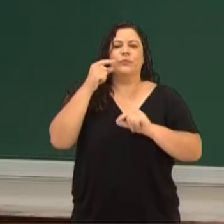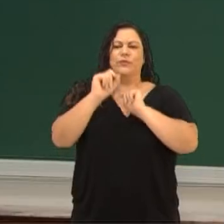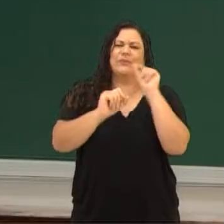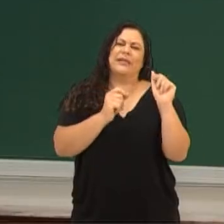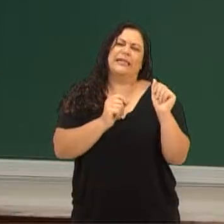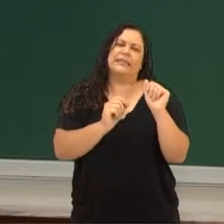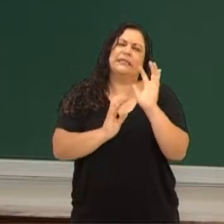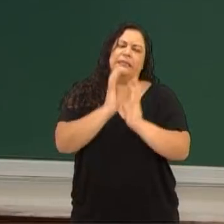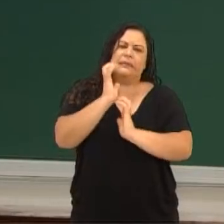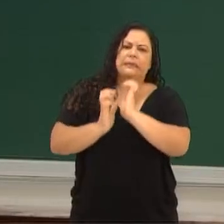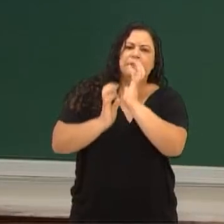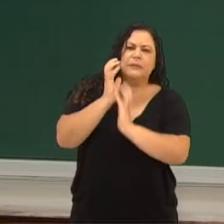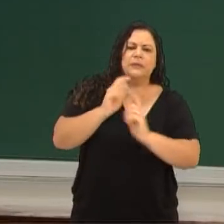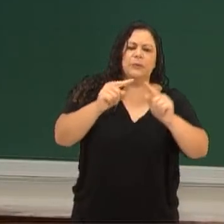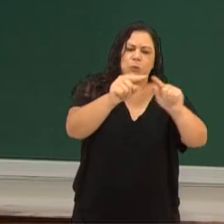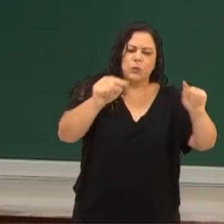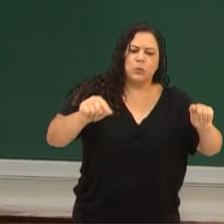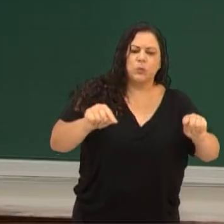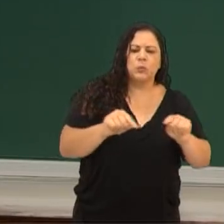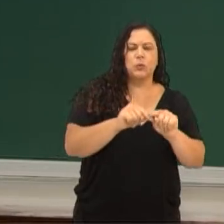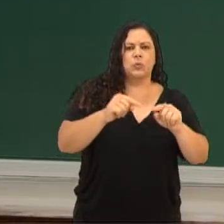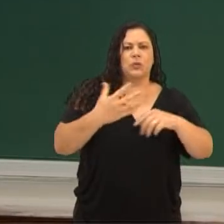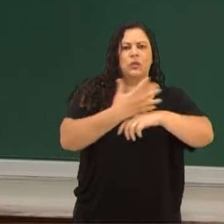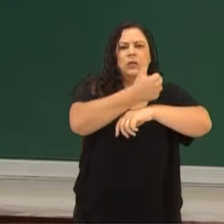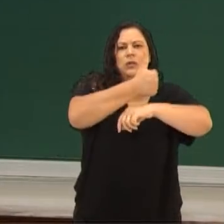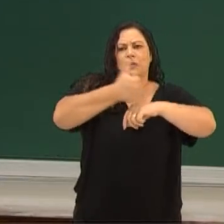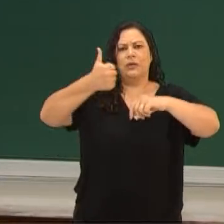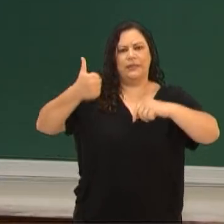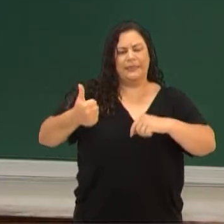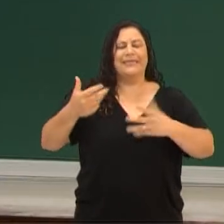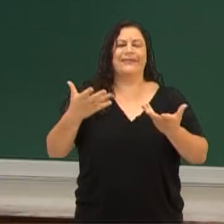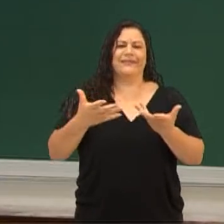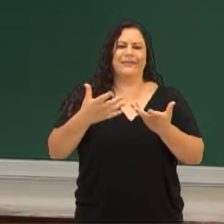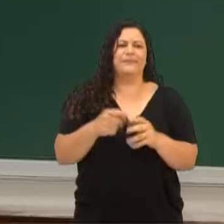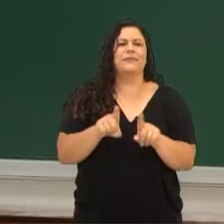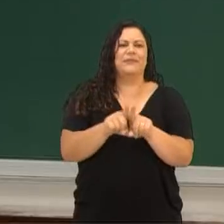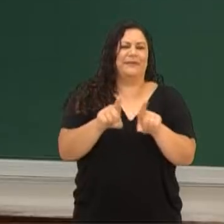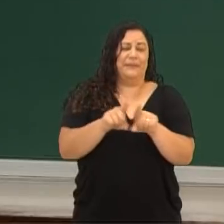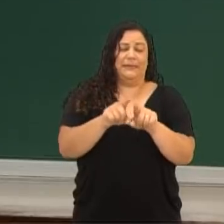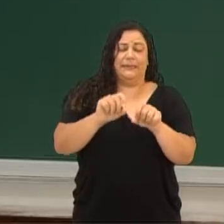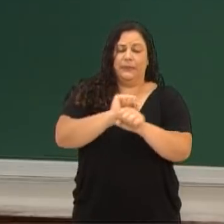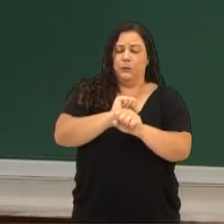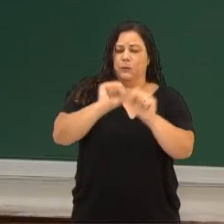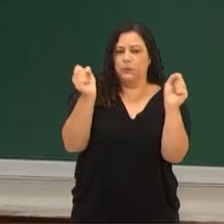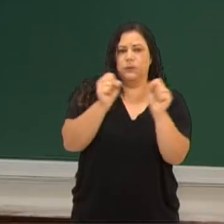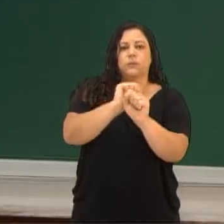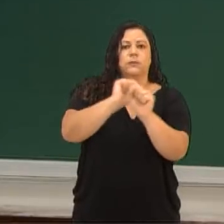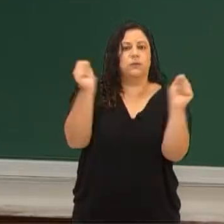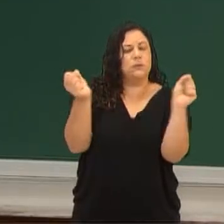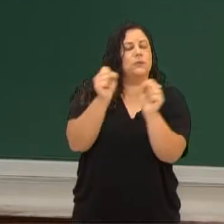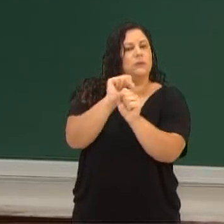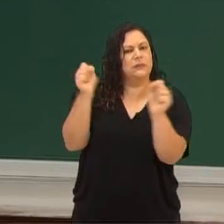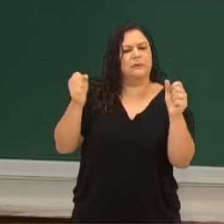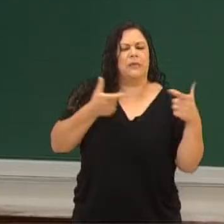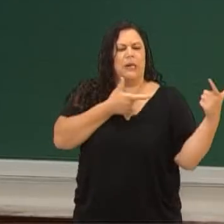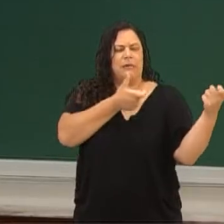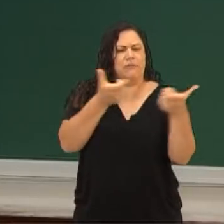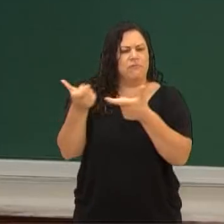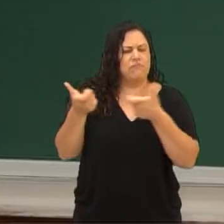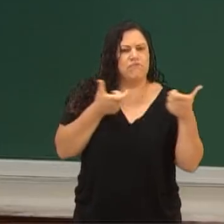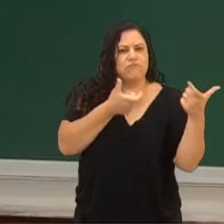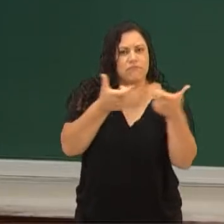E depois da descolonização, a África virou uma bomba, né? Virou uma explosão, lá é só guerra para todo